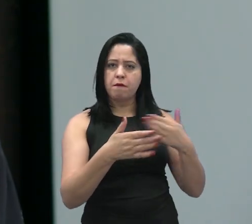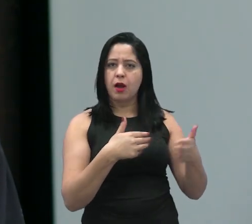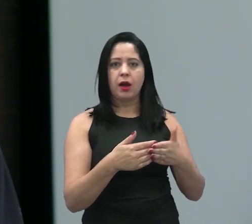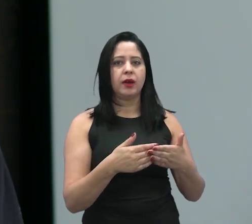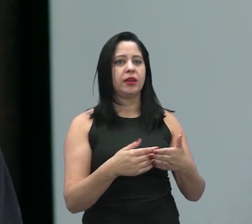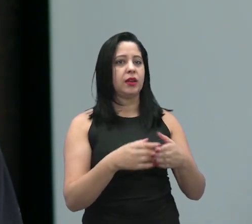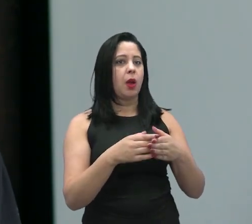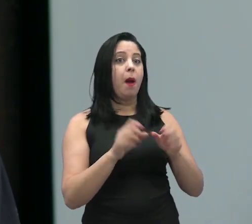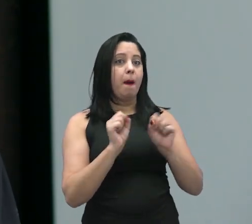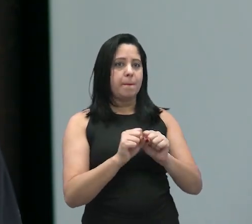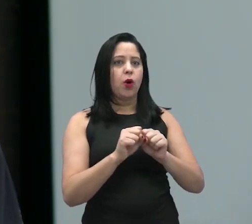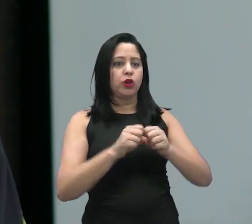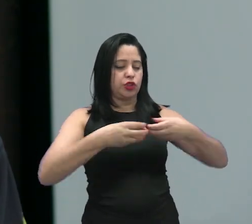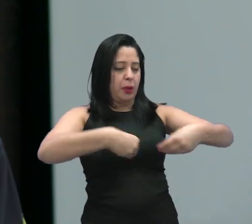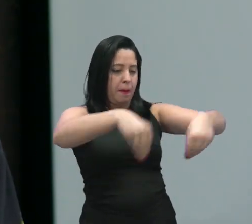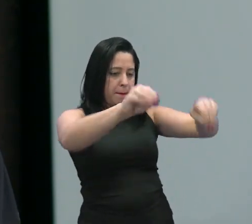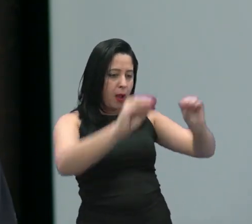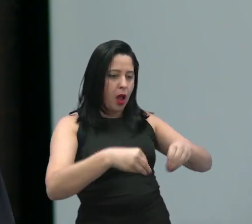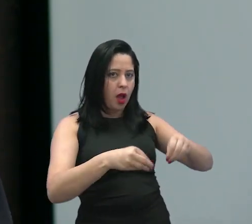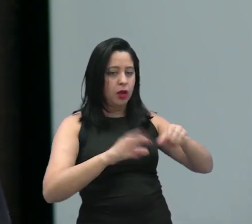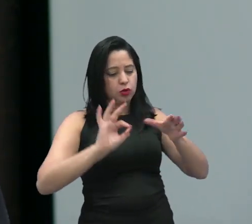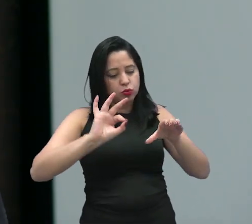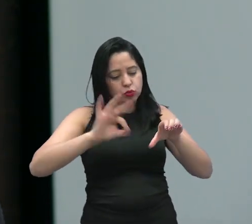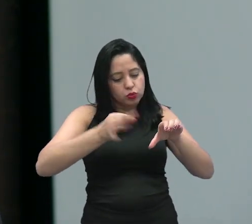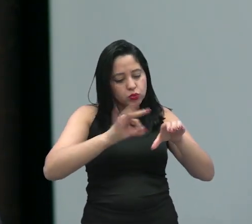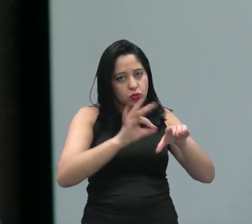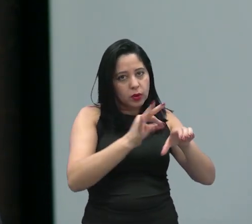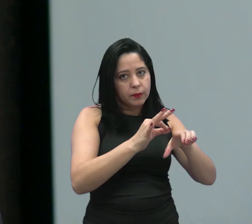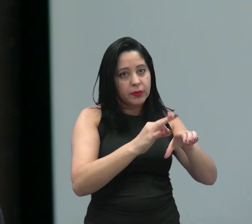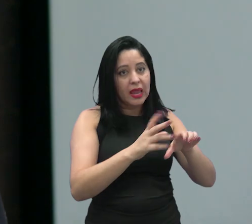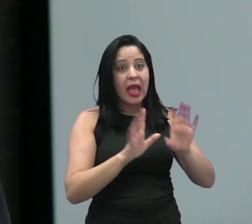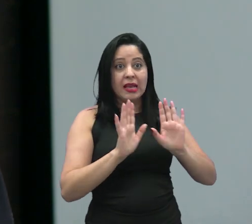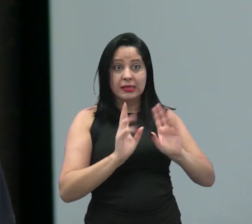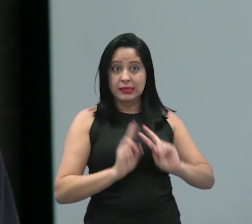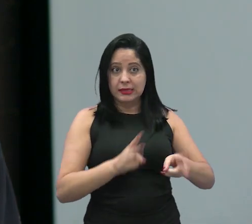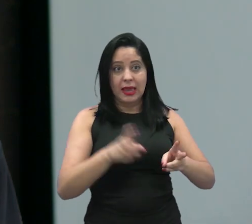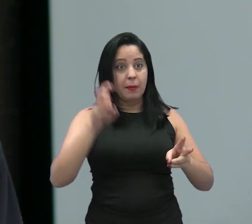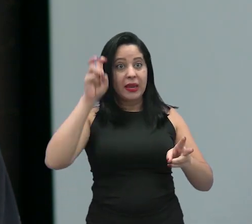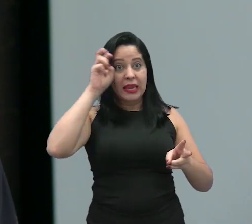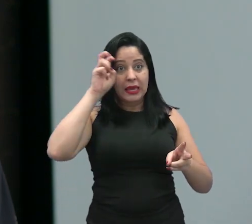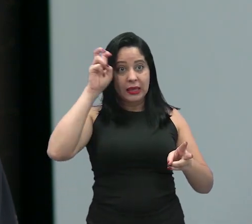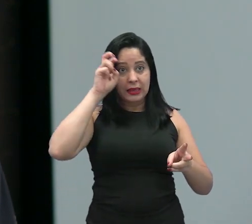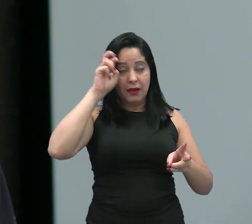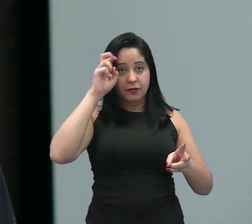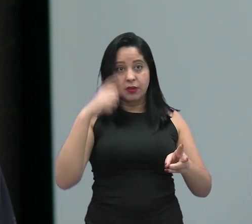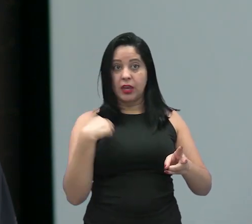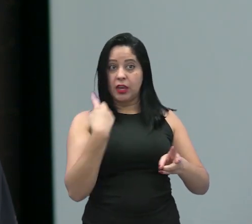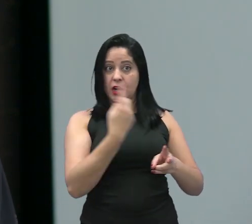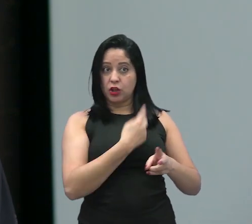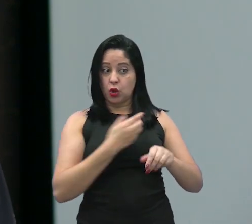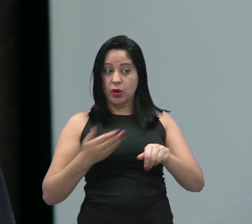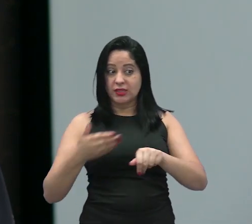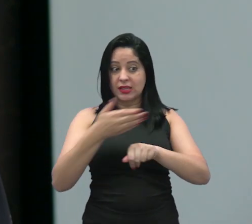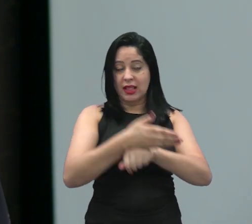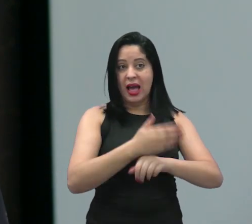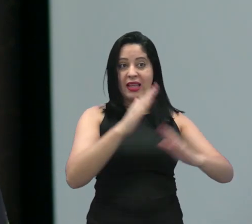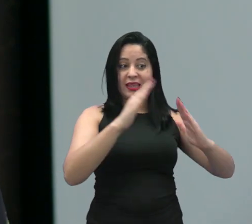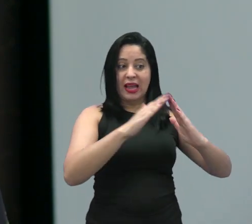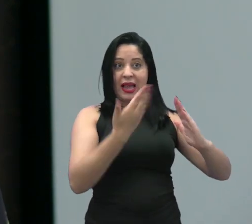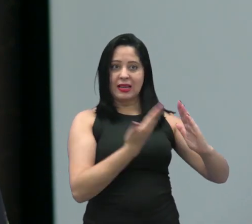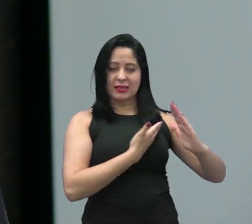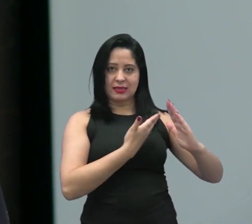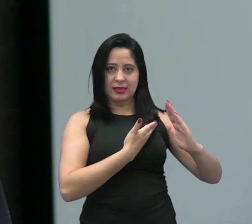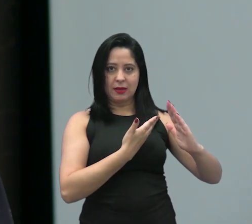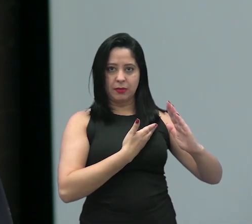forma. Seja com linhas, tecidos, nós nos reunimos todas as quintas-feiras na Casa da Amizade, eles nos cedem o espaço